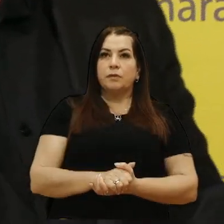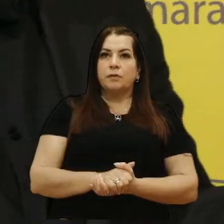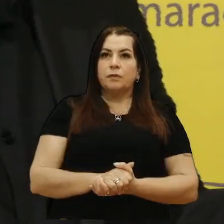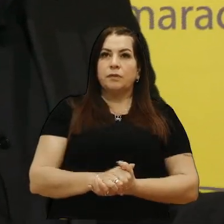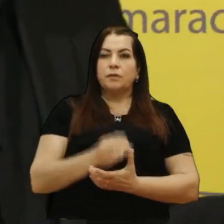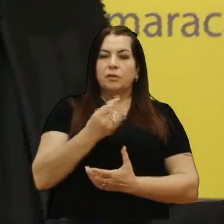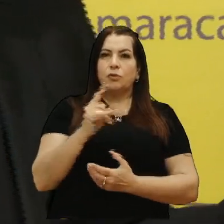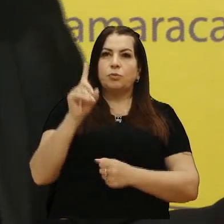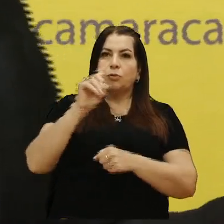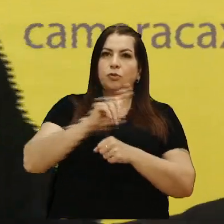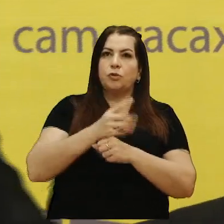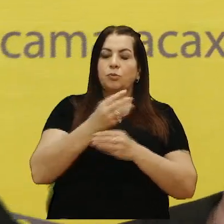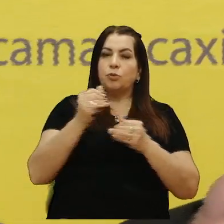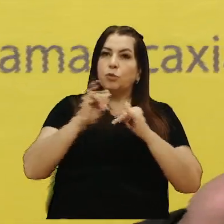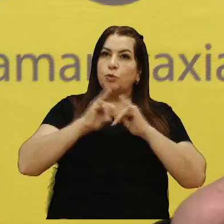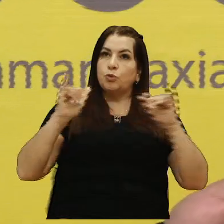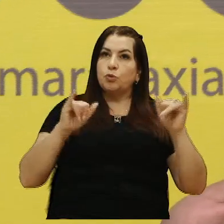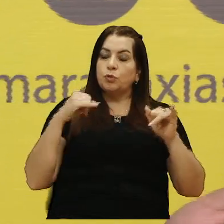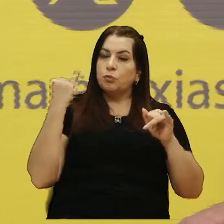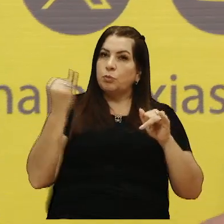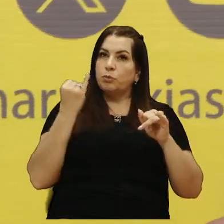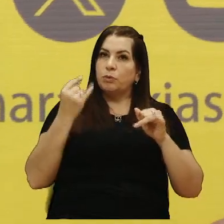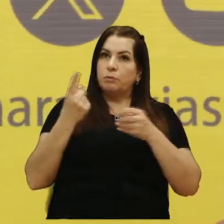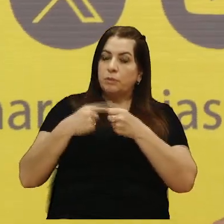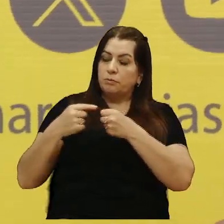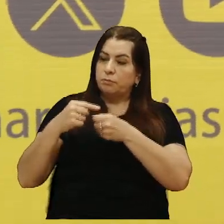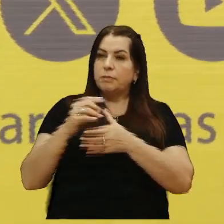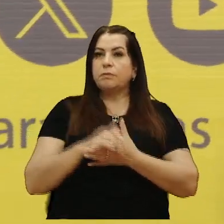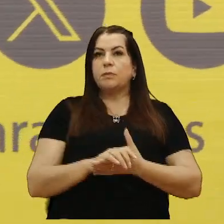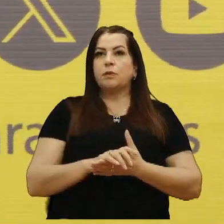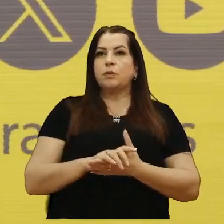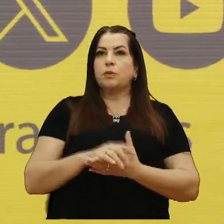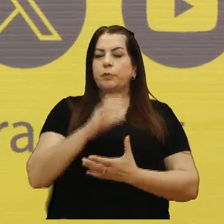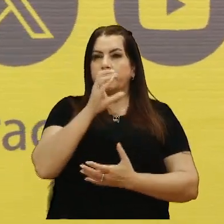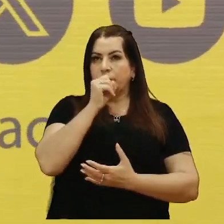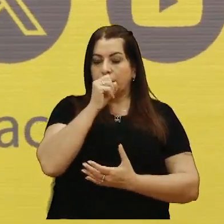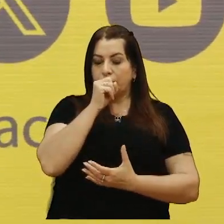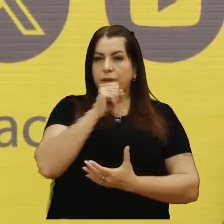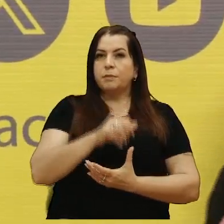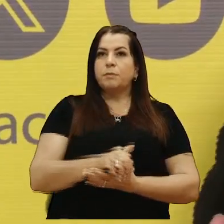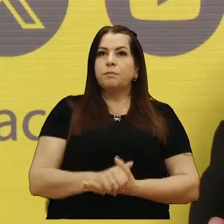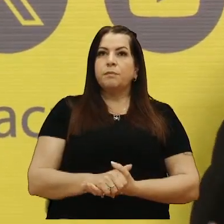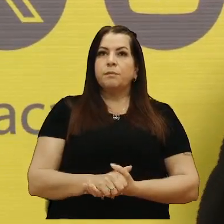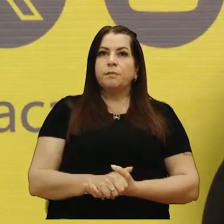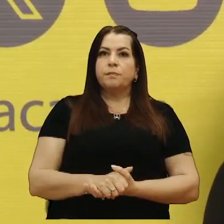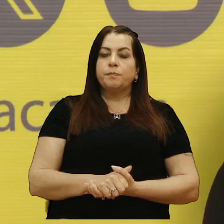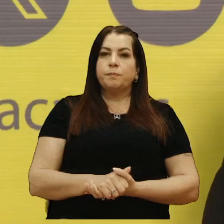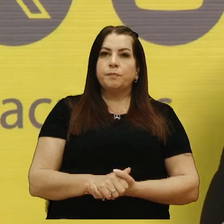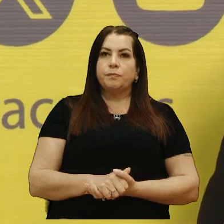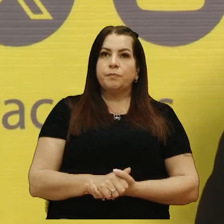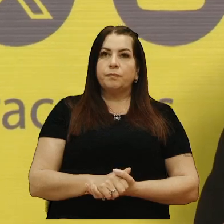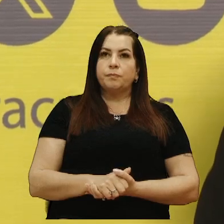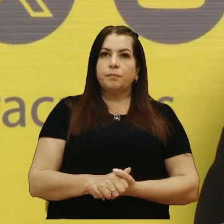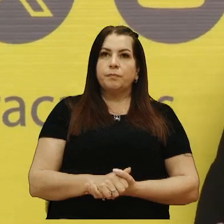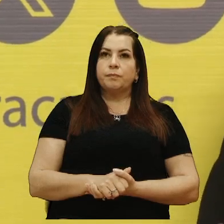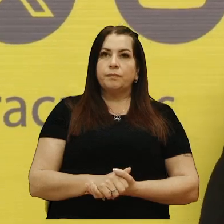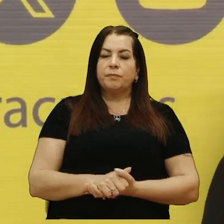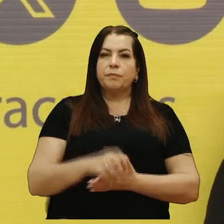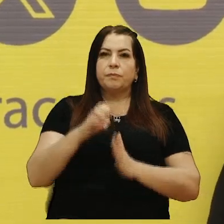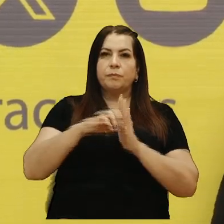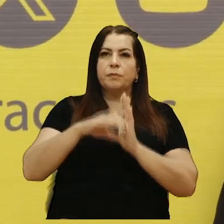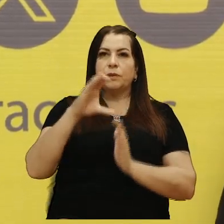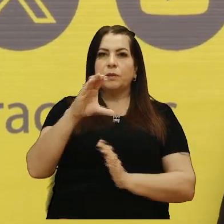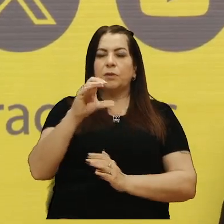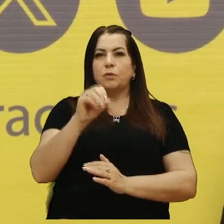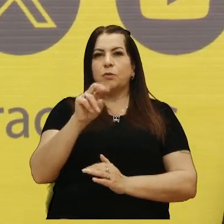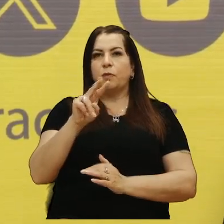últimos dias muitas notícias importantes para a nossa cidade. No sábado, com a emenda do COVAT